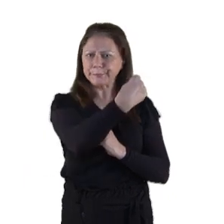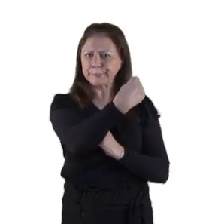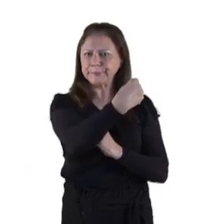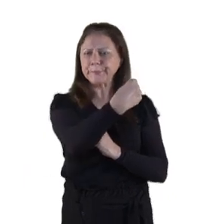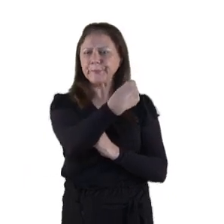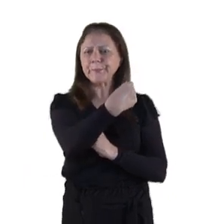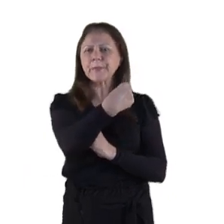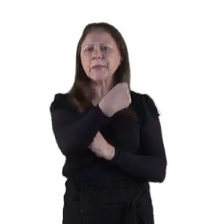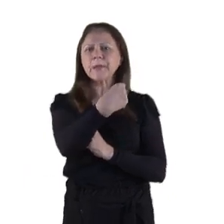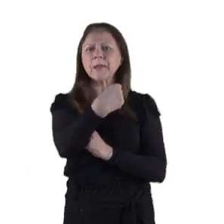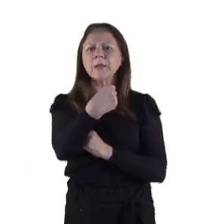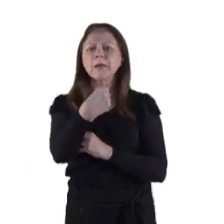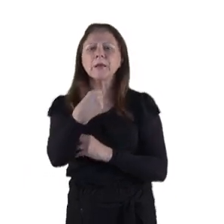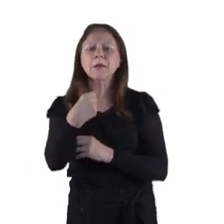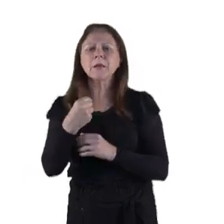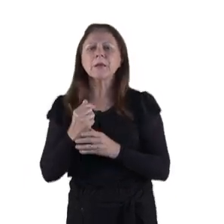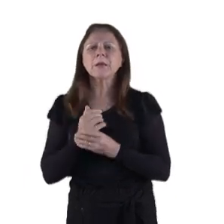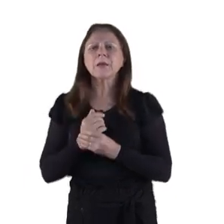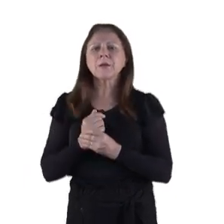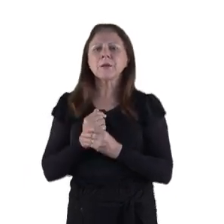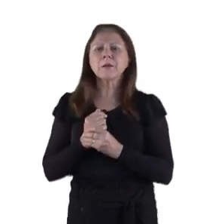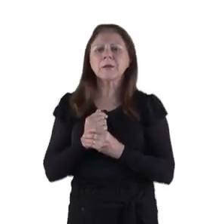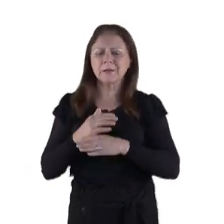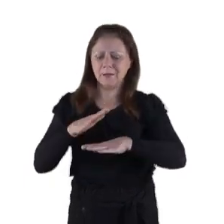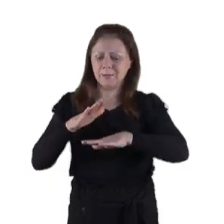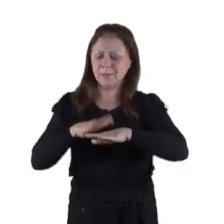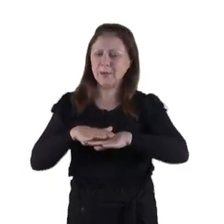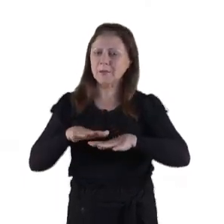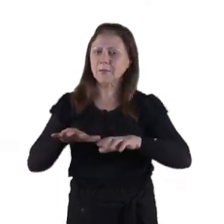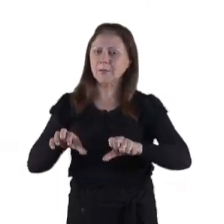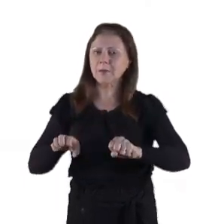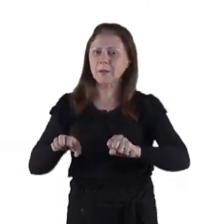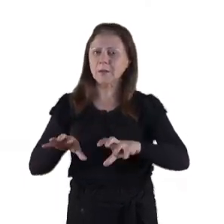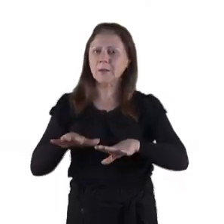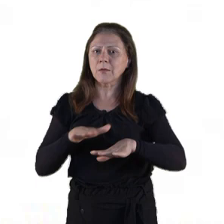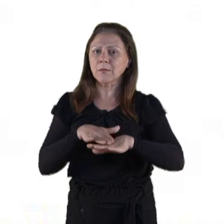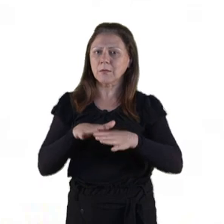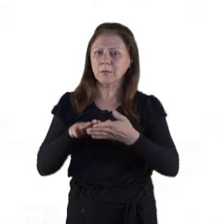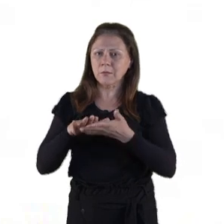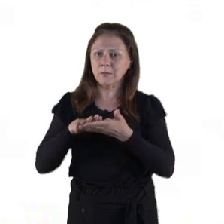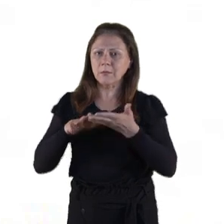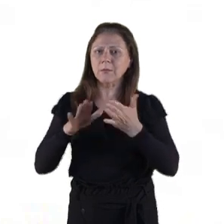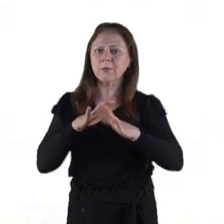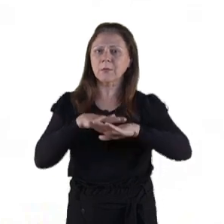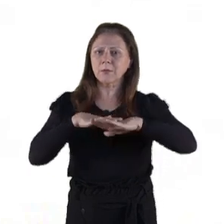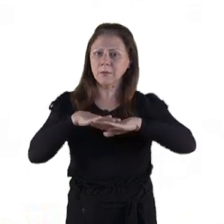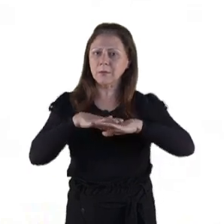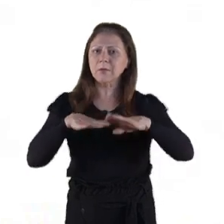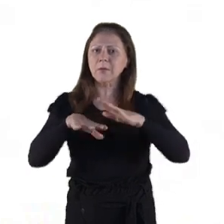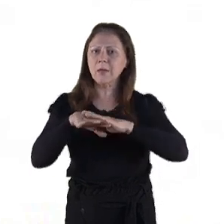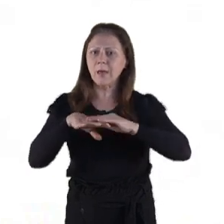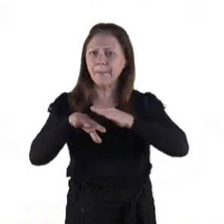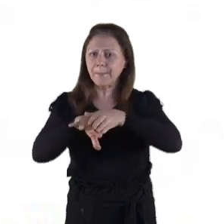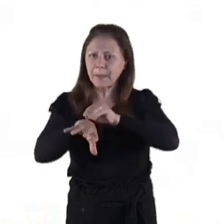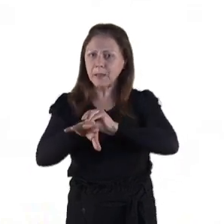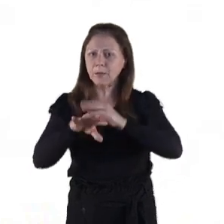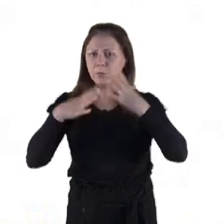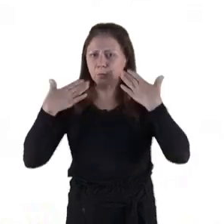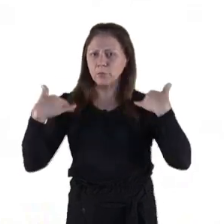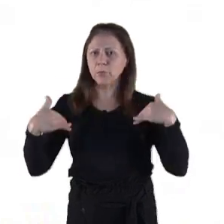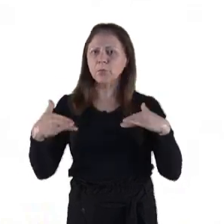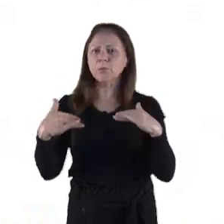lugar. E o próximo sentido que eu não falei ainda, né, é o tato. Ou seja, é o sentido da nossa